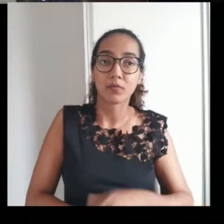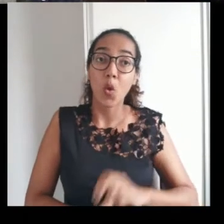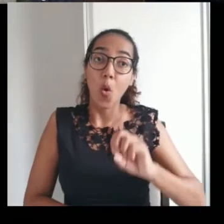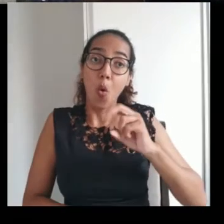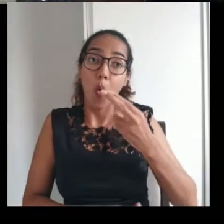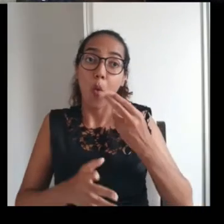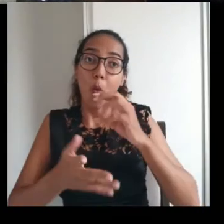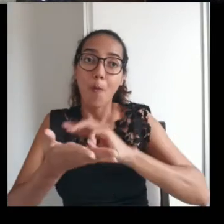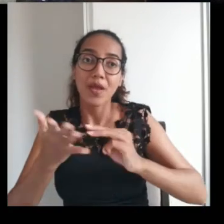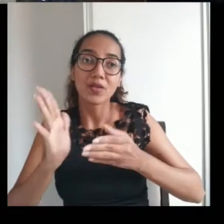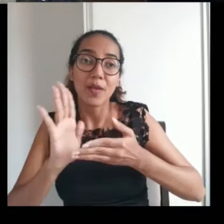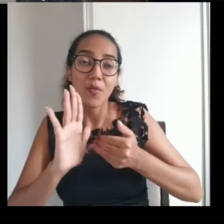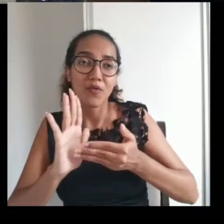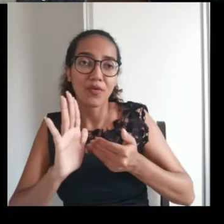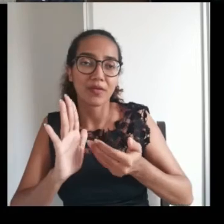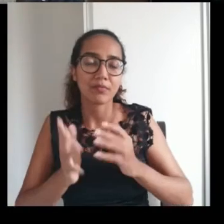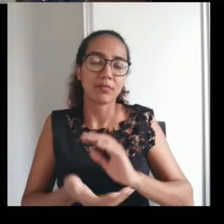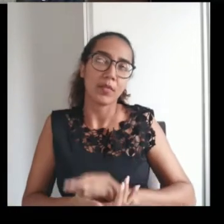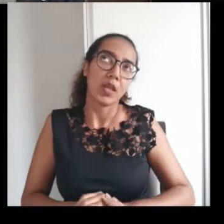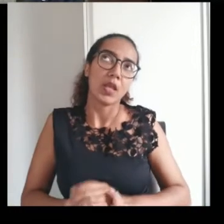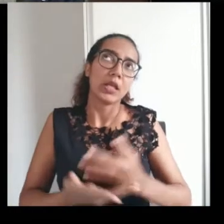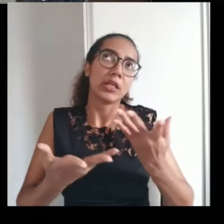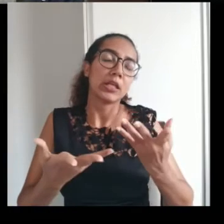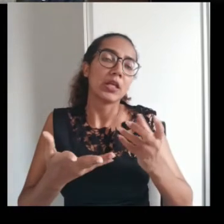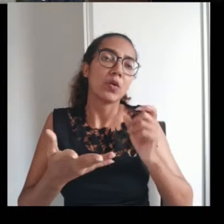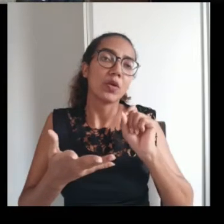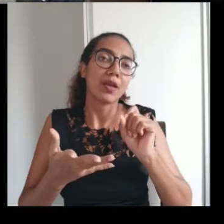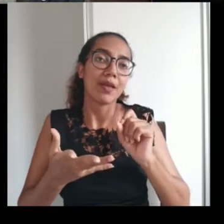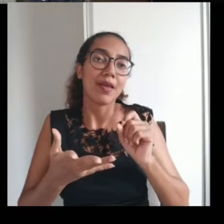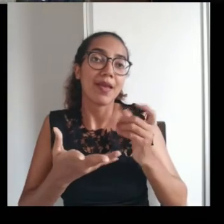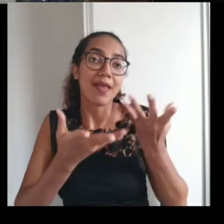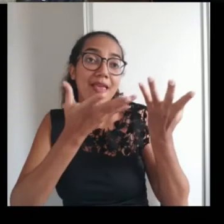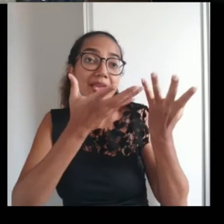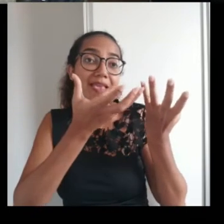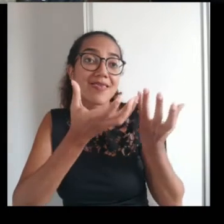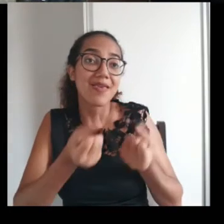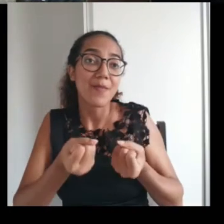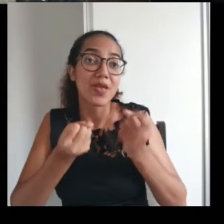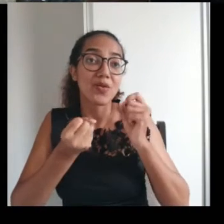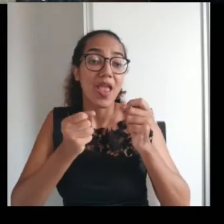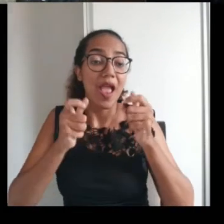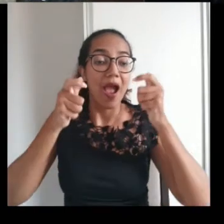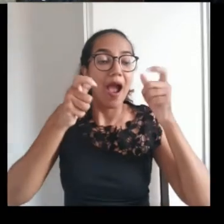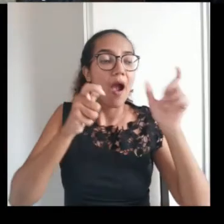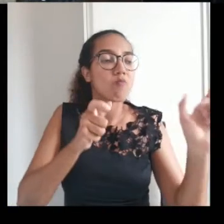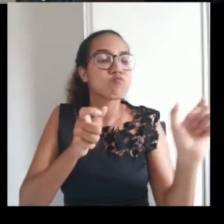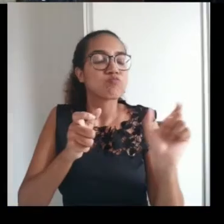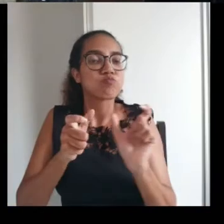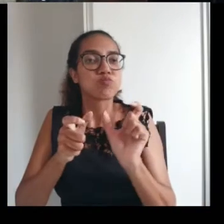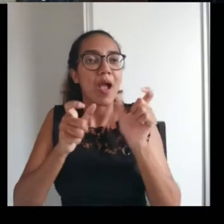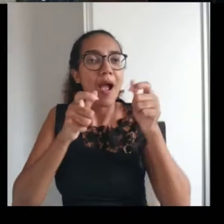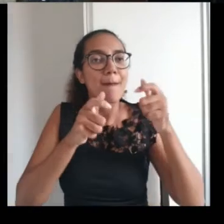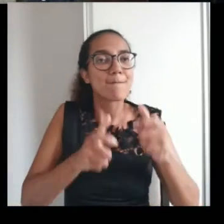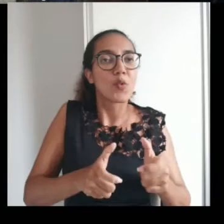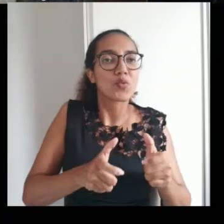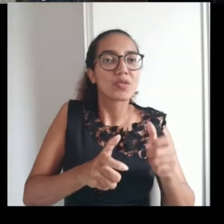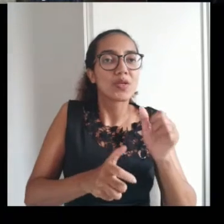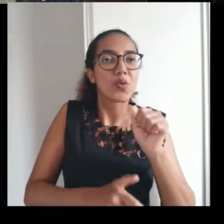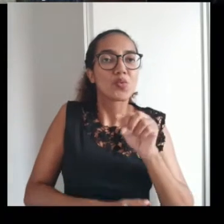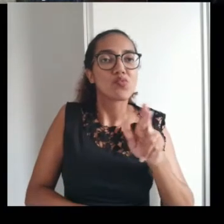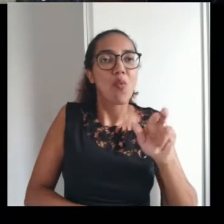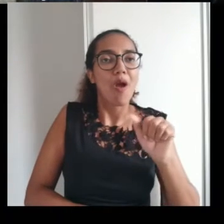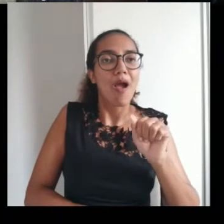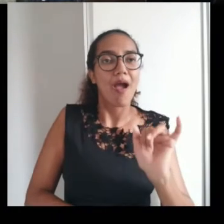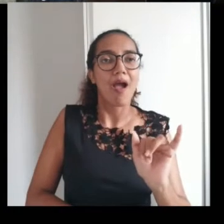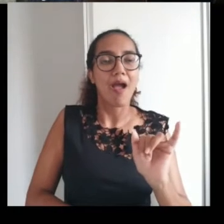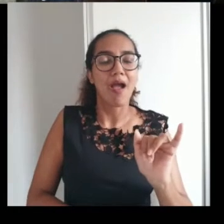da conta, ele receberia, por exemplo, a posição do array. Veja, a posição do array, ela